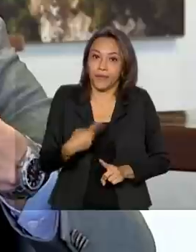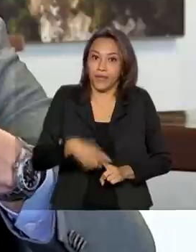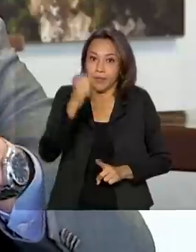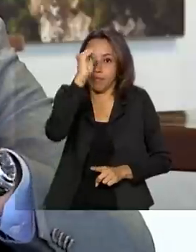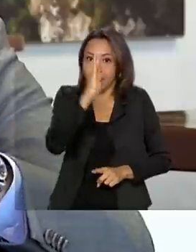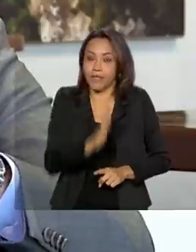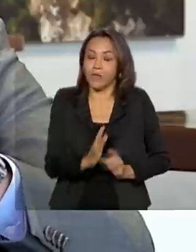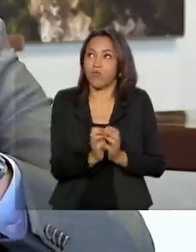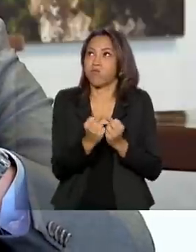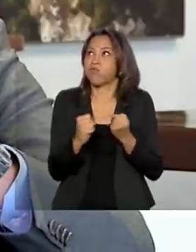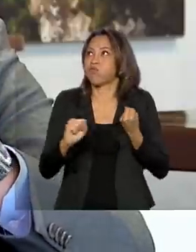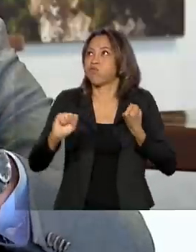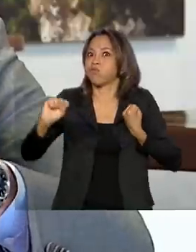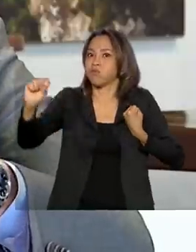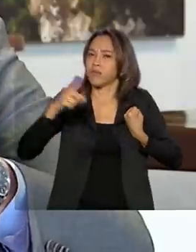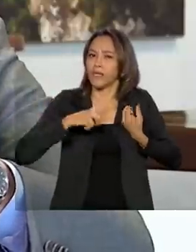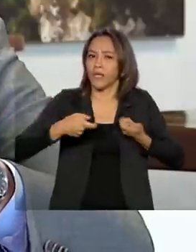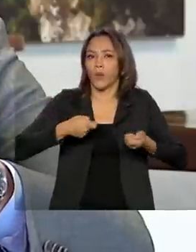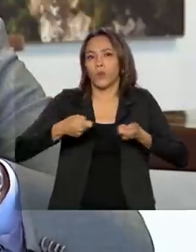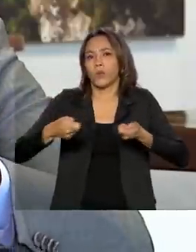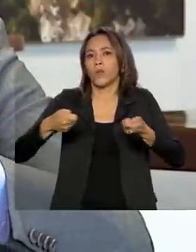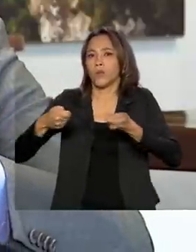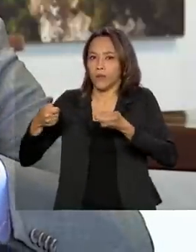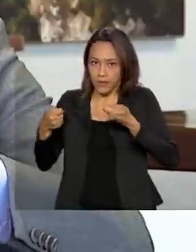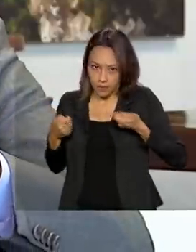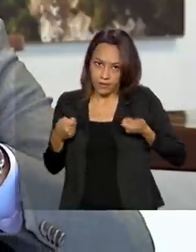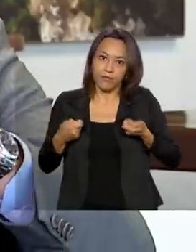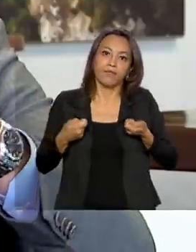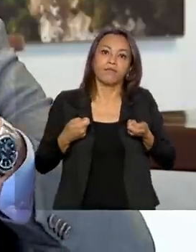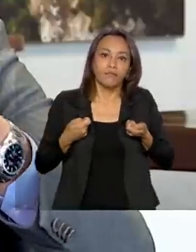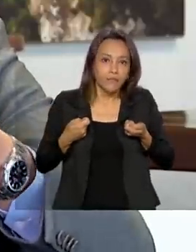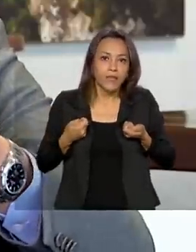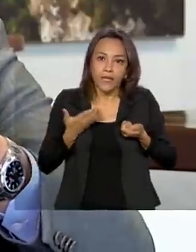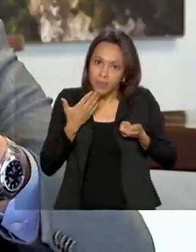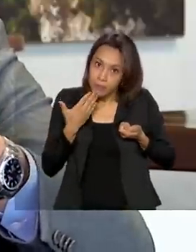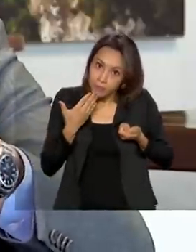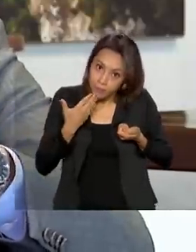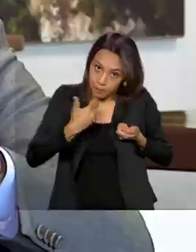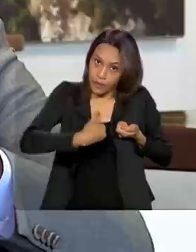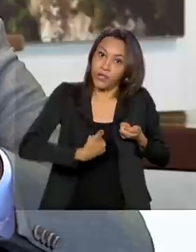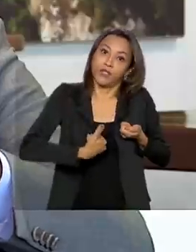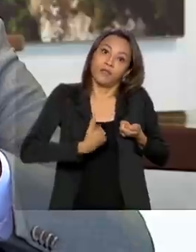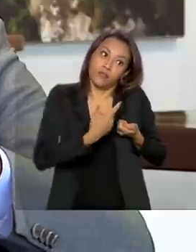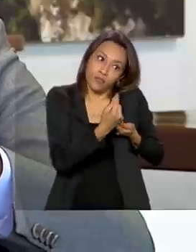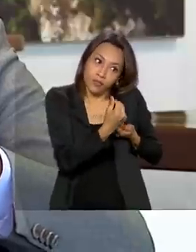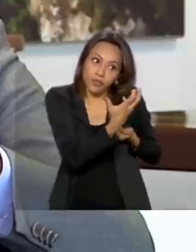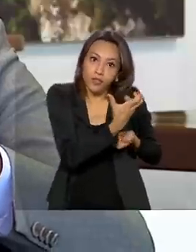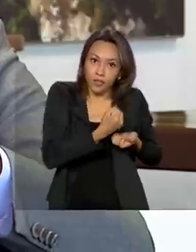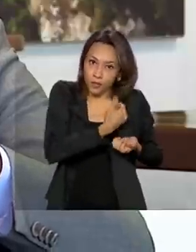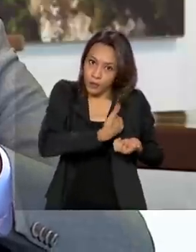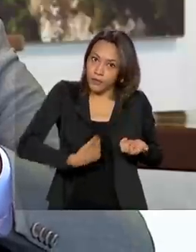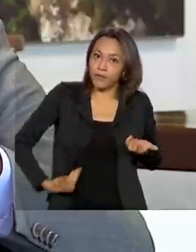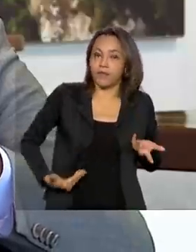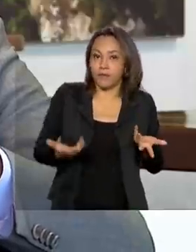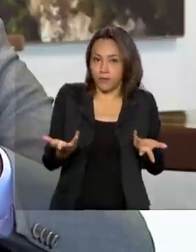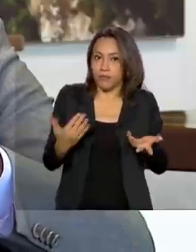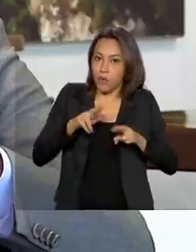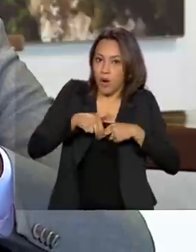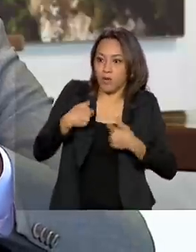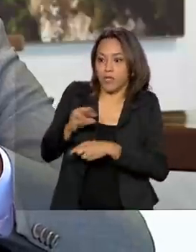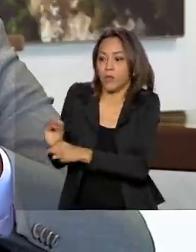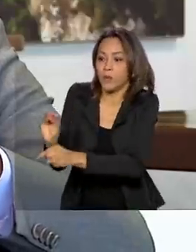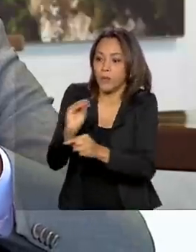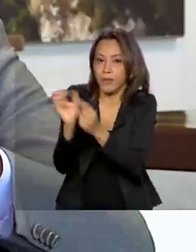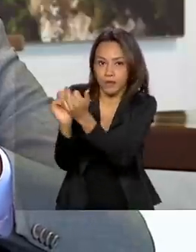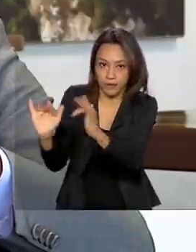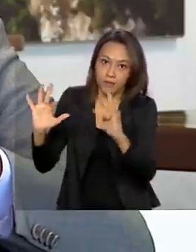grande, você tem que ter algum controle daquele pedido de remuneração de pagamento pelos serviços ambientais. Mas eu